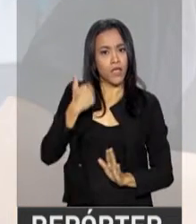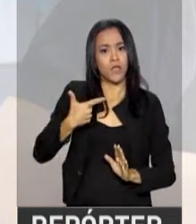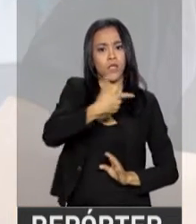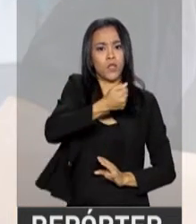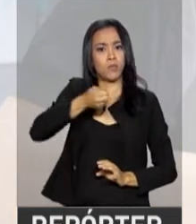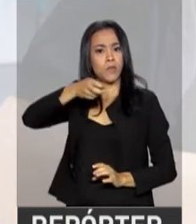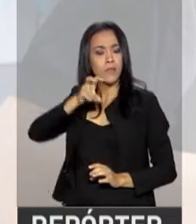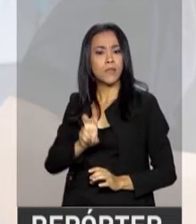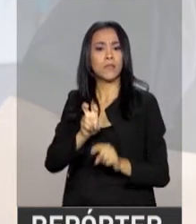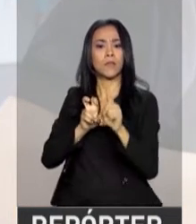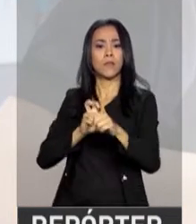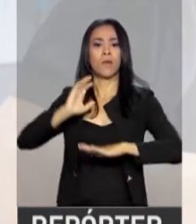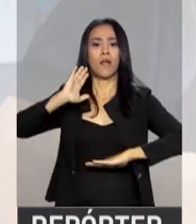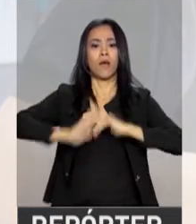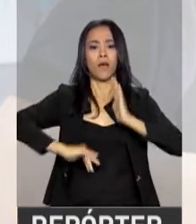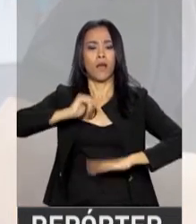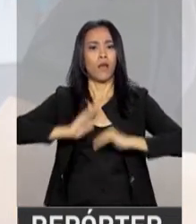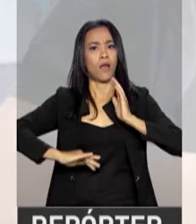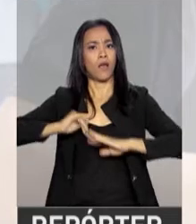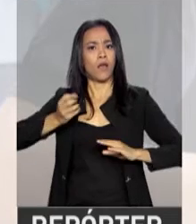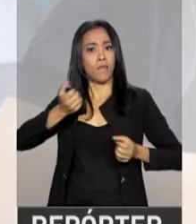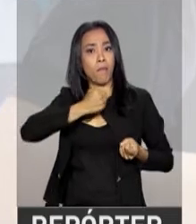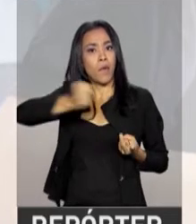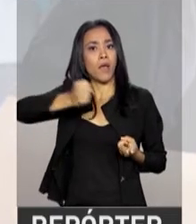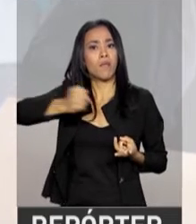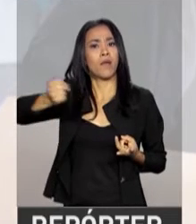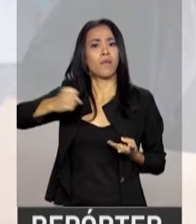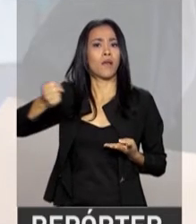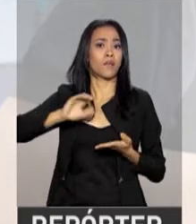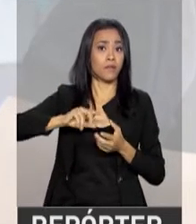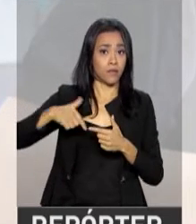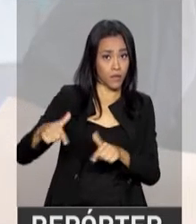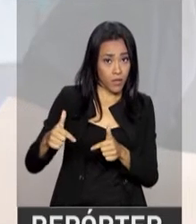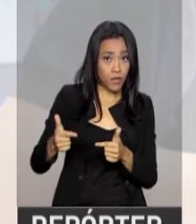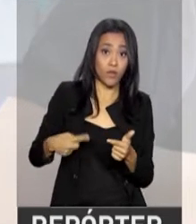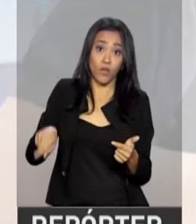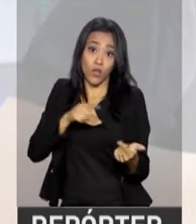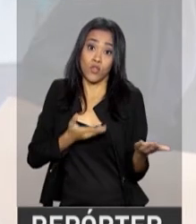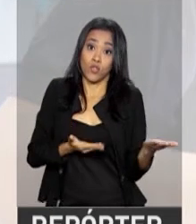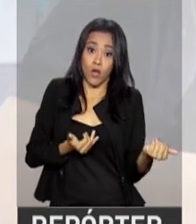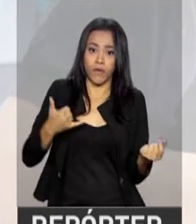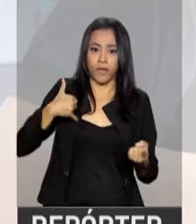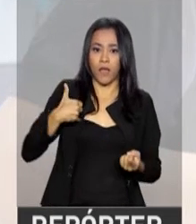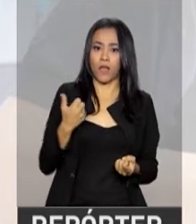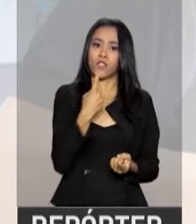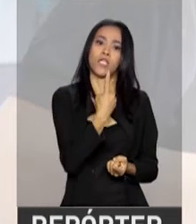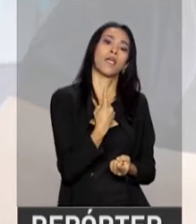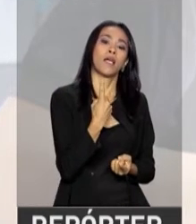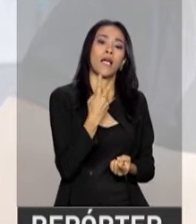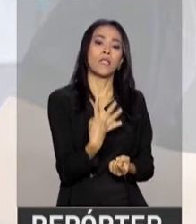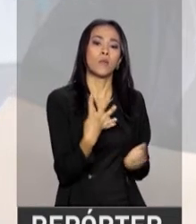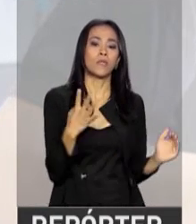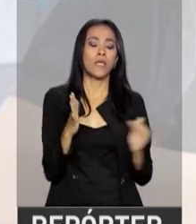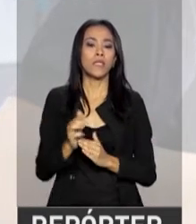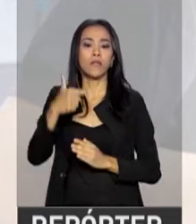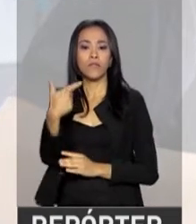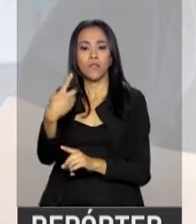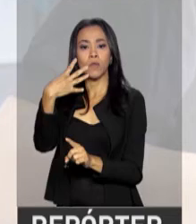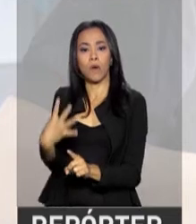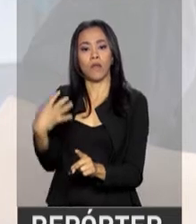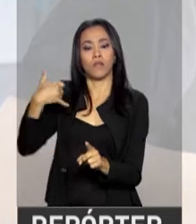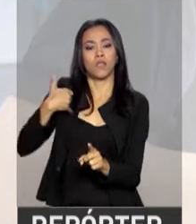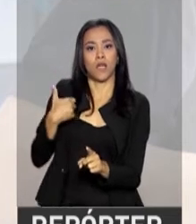para profissionalizar e inserir no mercado de trabalho jovens com idades entre 14 e 24 anos